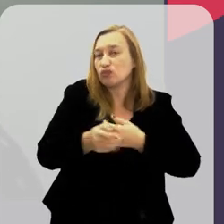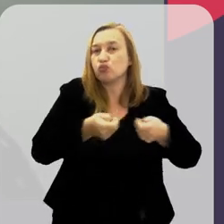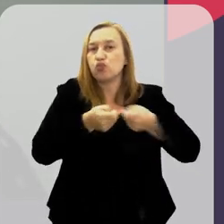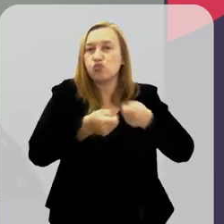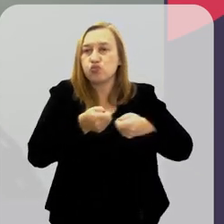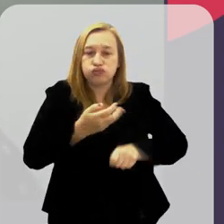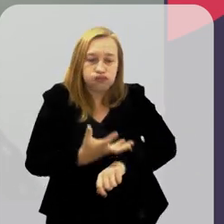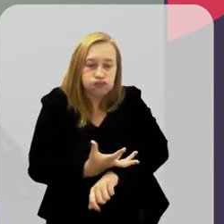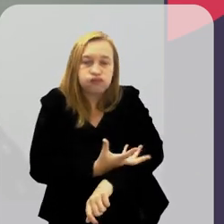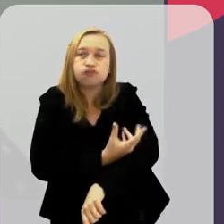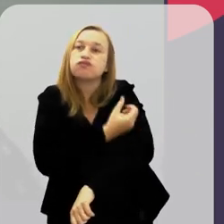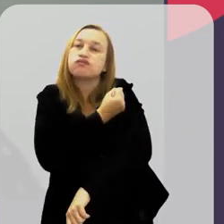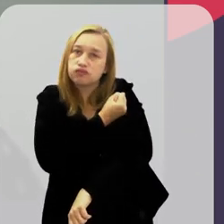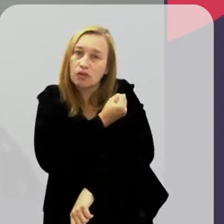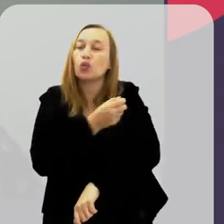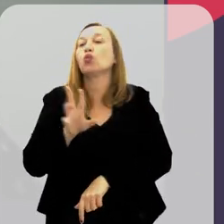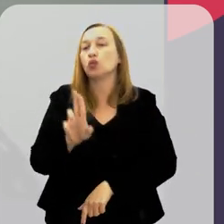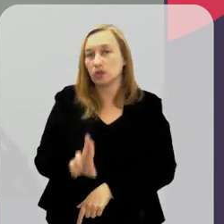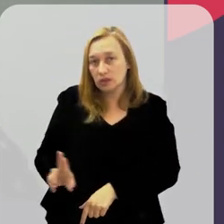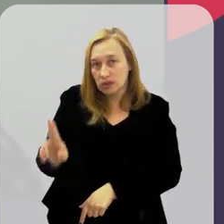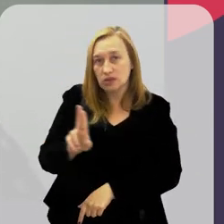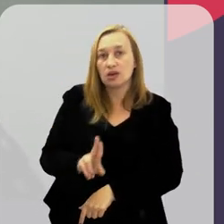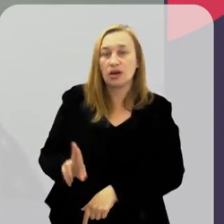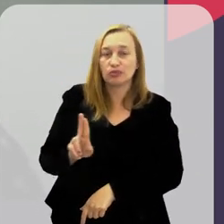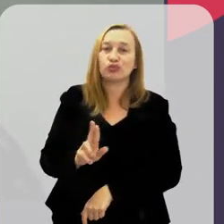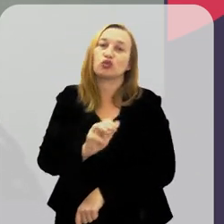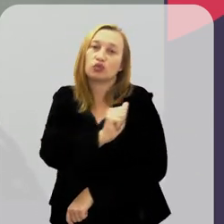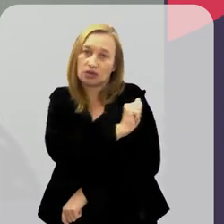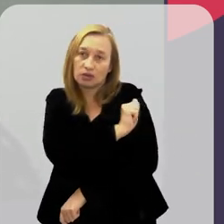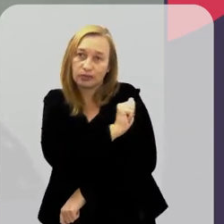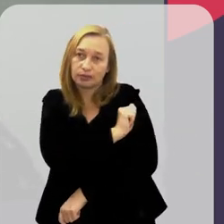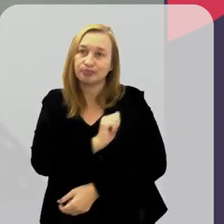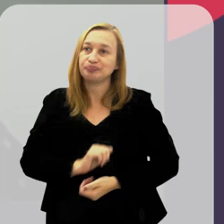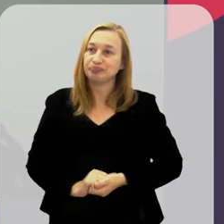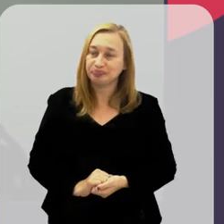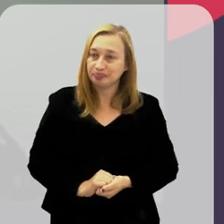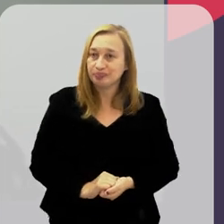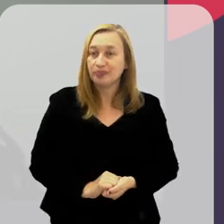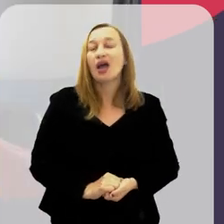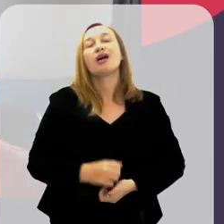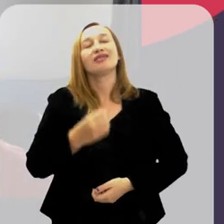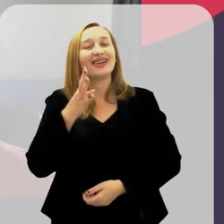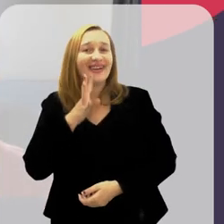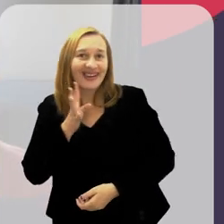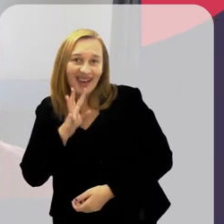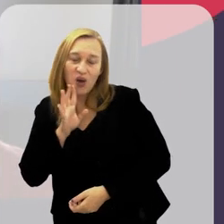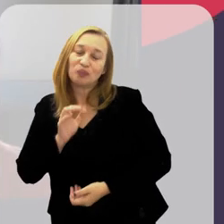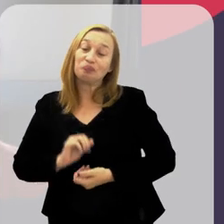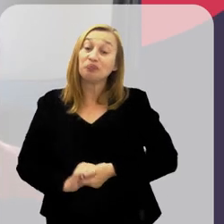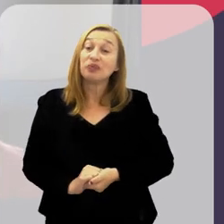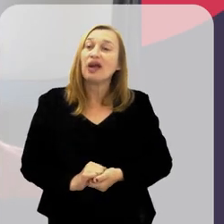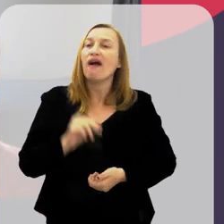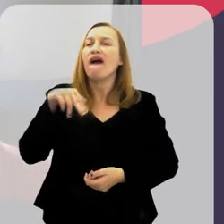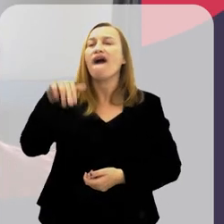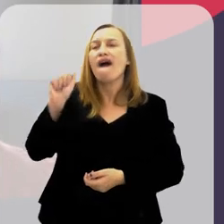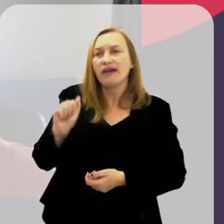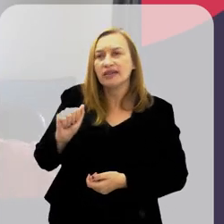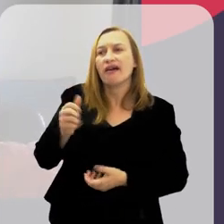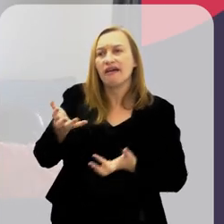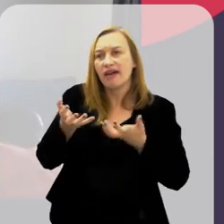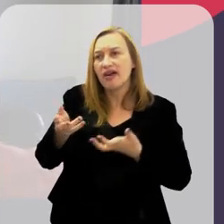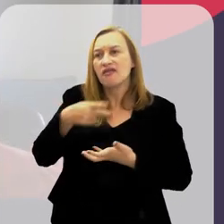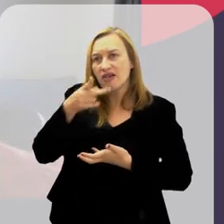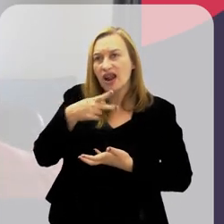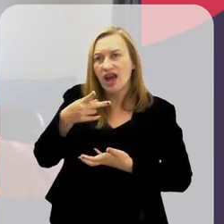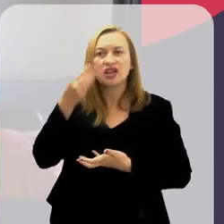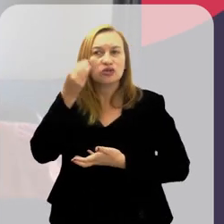de autocontrole emocional que nós utilizamos com os alunos, né? Muito bacana. Ana